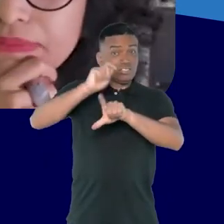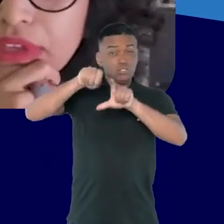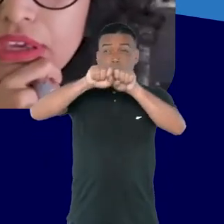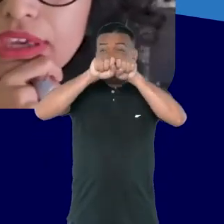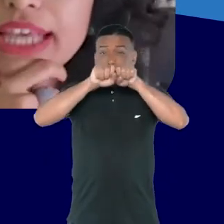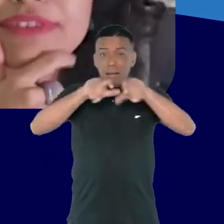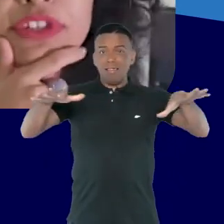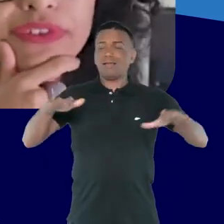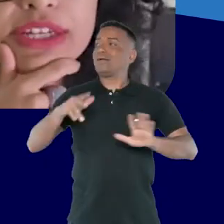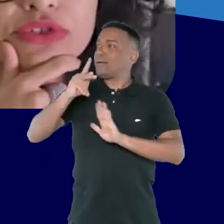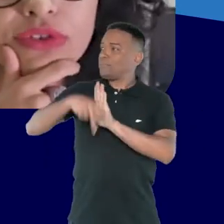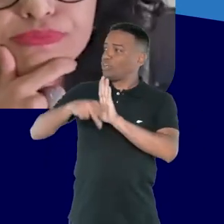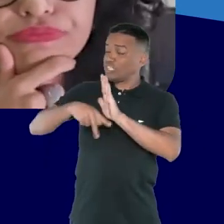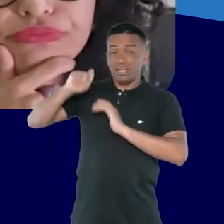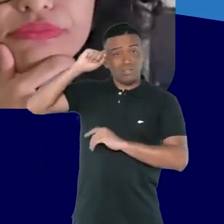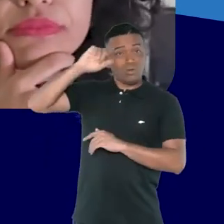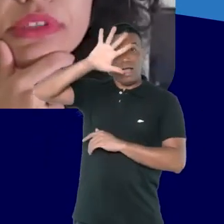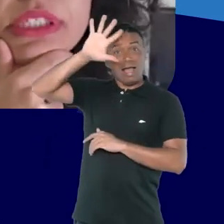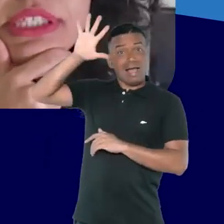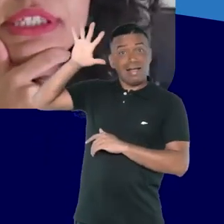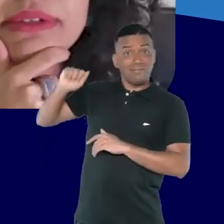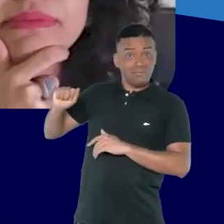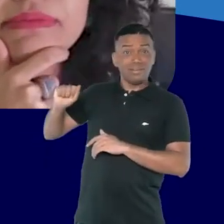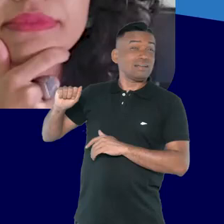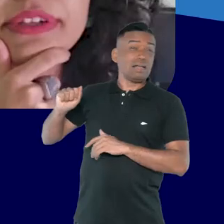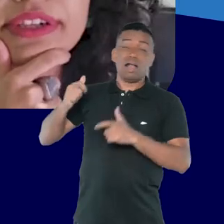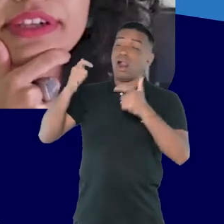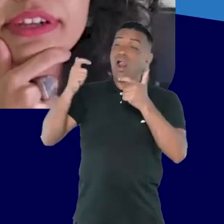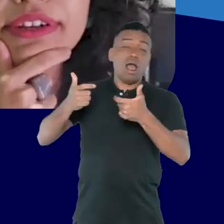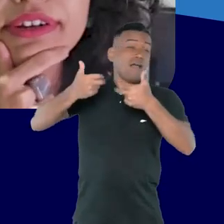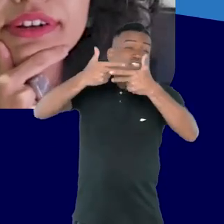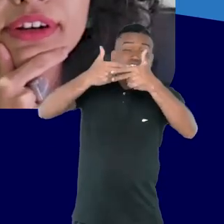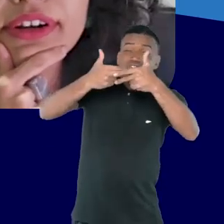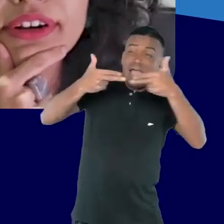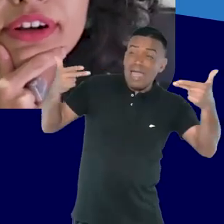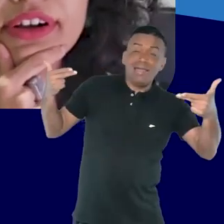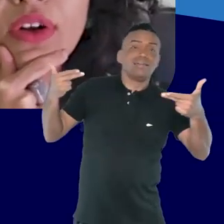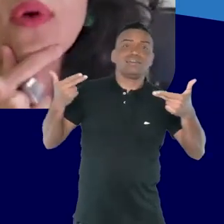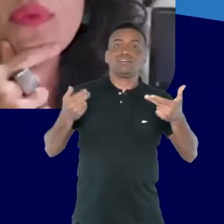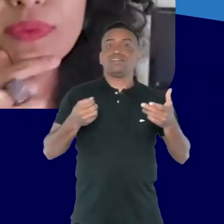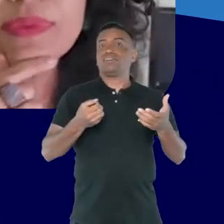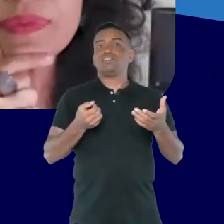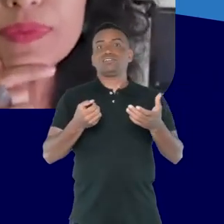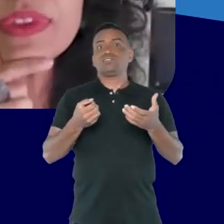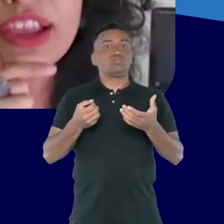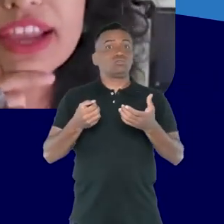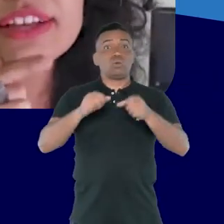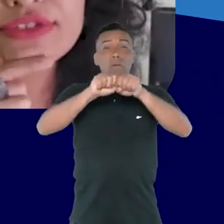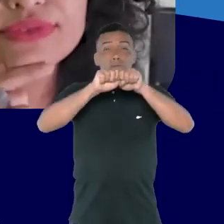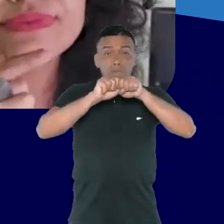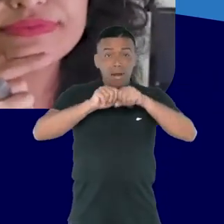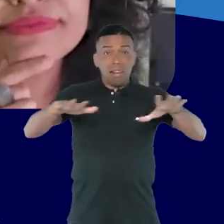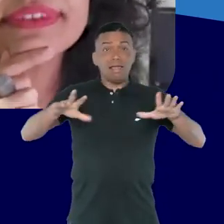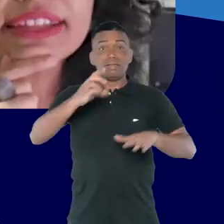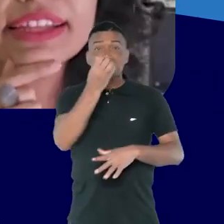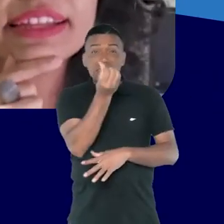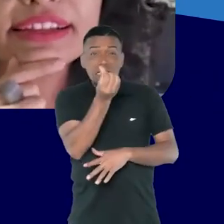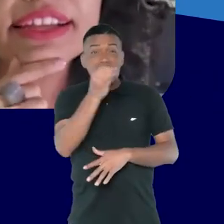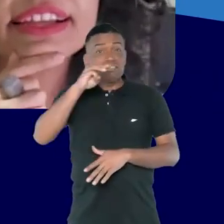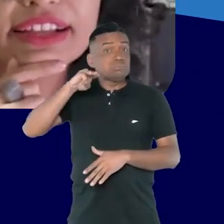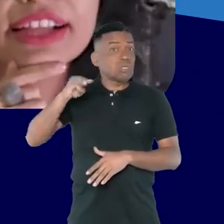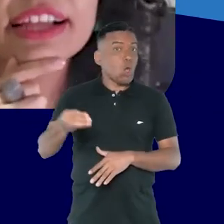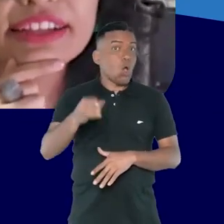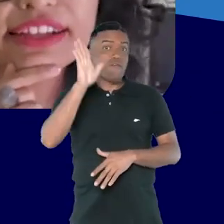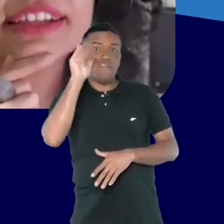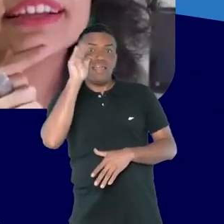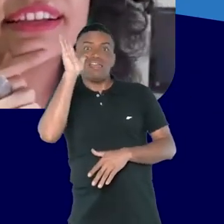vídeo desse. E esse vídeo viralizou. Esse é o projeto África, um continente diverso que você está falando. Isso. Que é o que virou